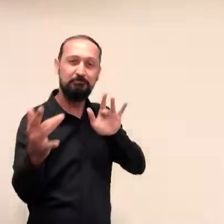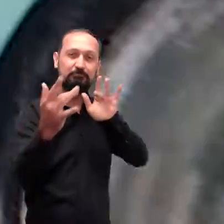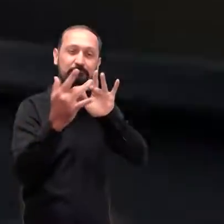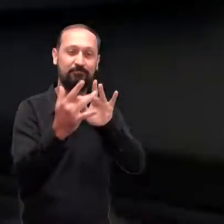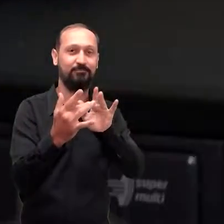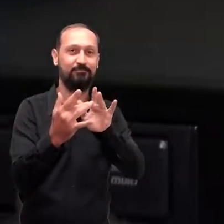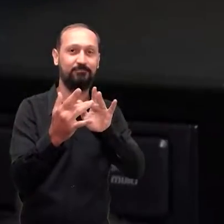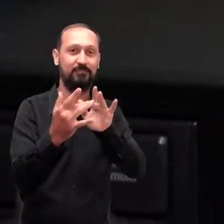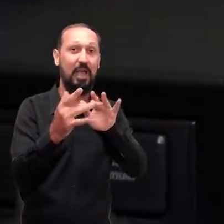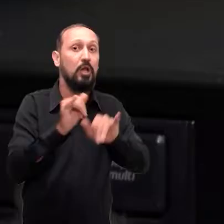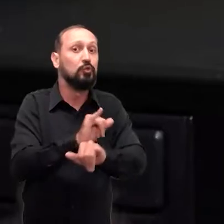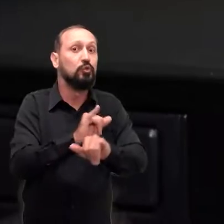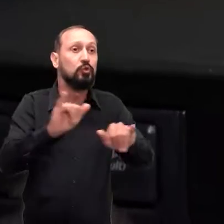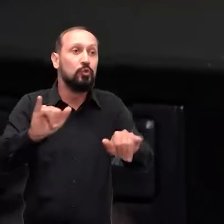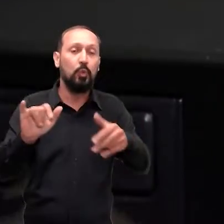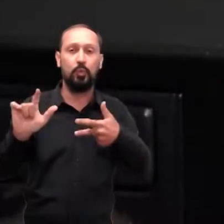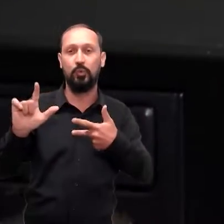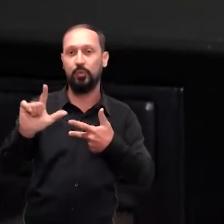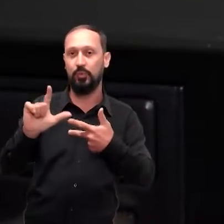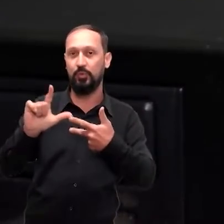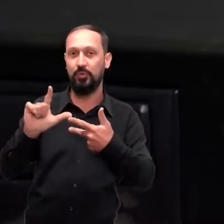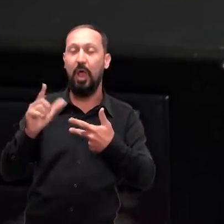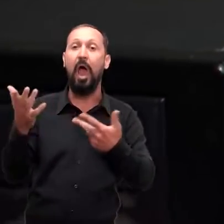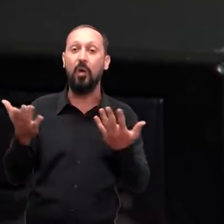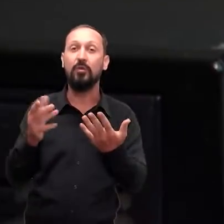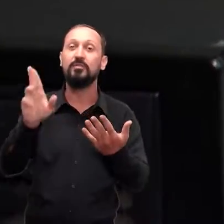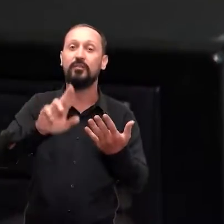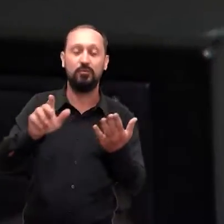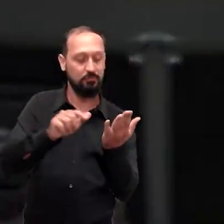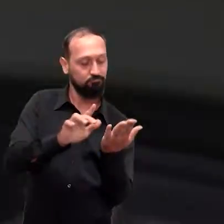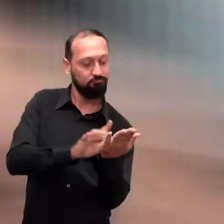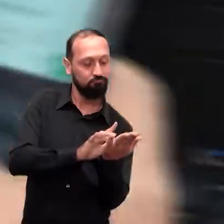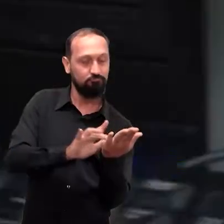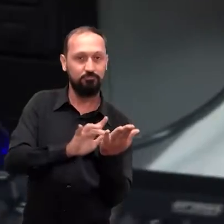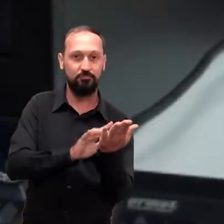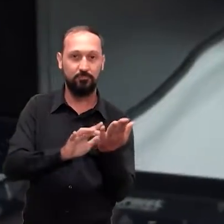cidadão. As notícias do Parlamento na palma das mãos.